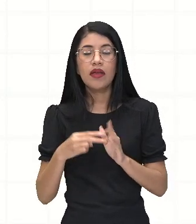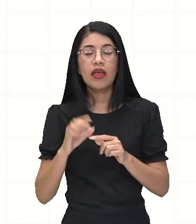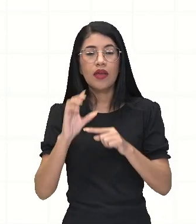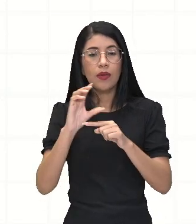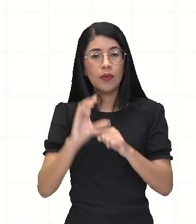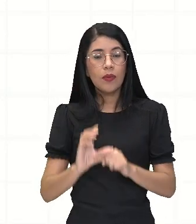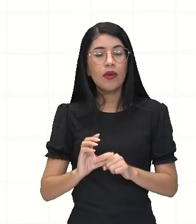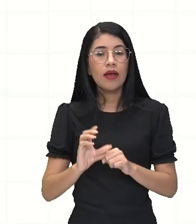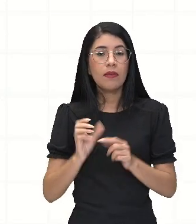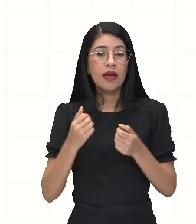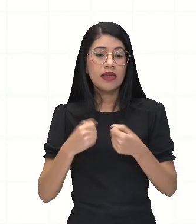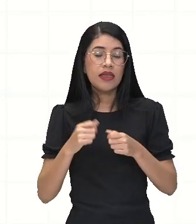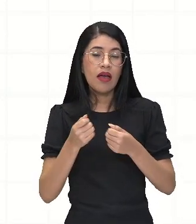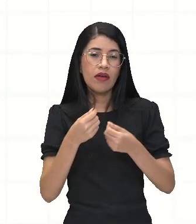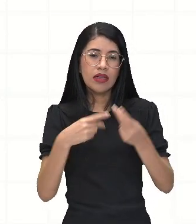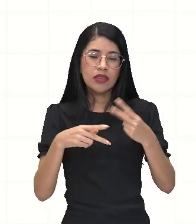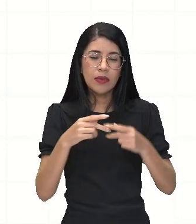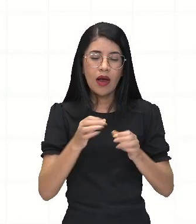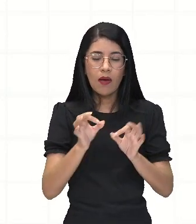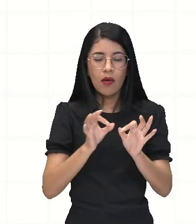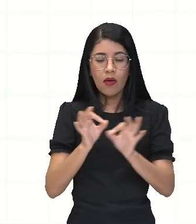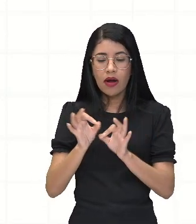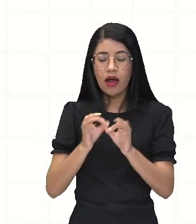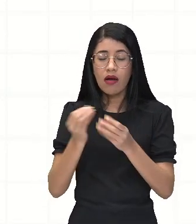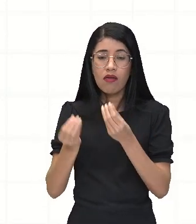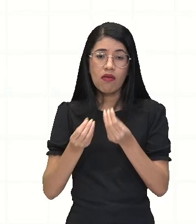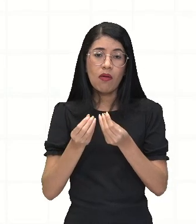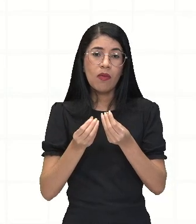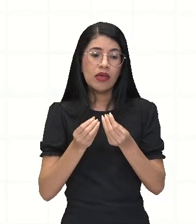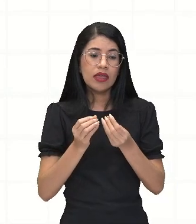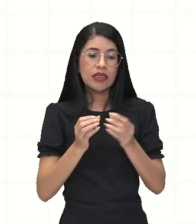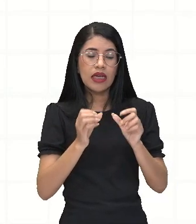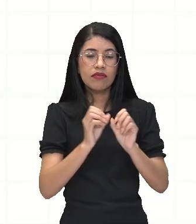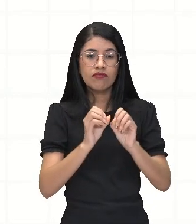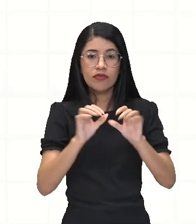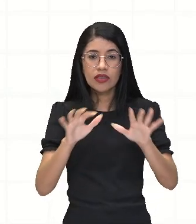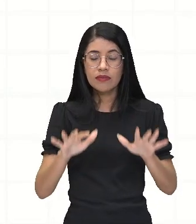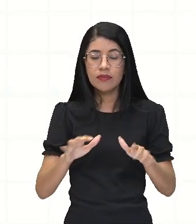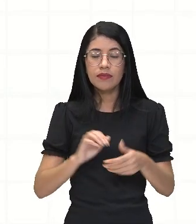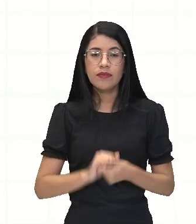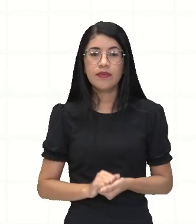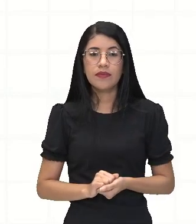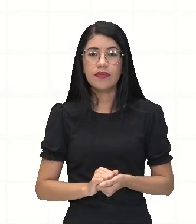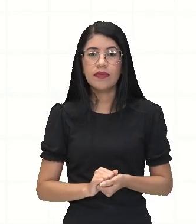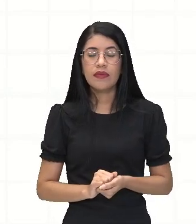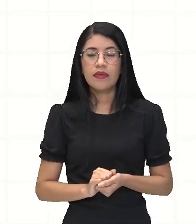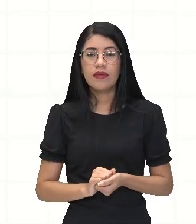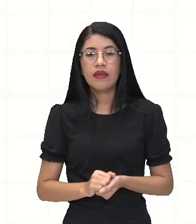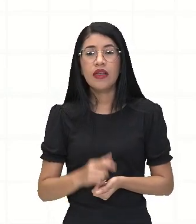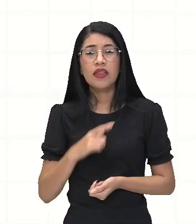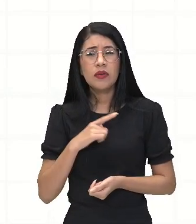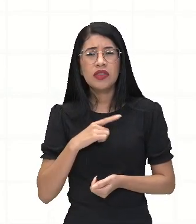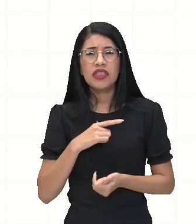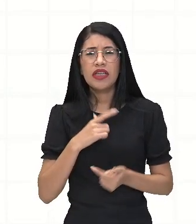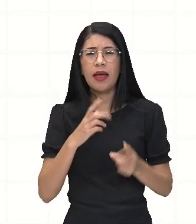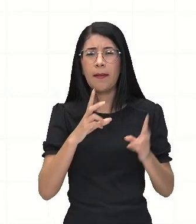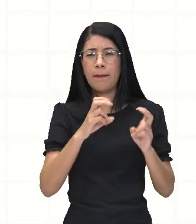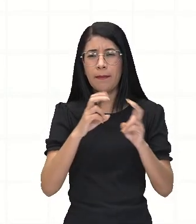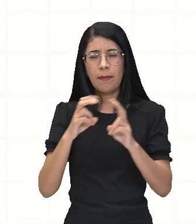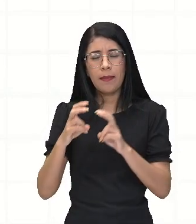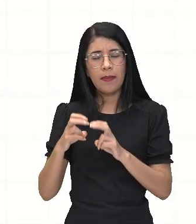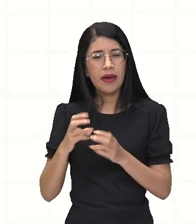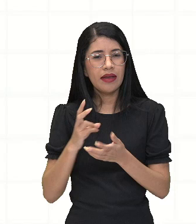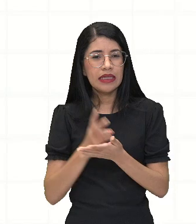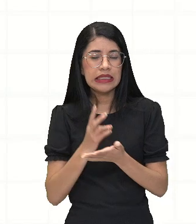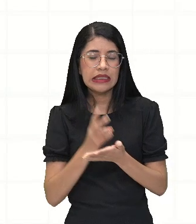teriam que administrar muito bem essa distribuição. Isso acabava gerando em vários atritos, já que os colonos se